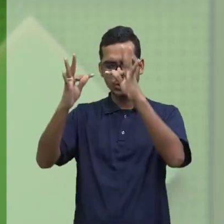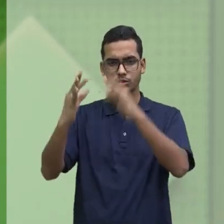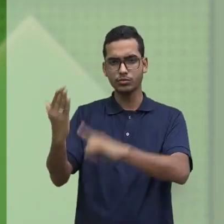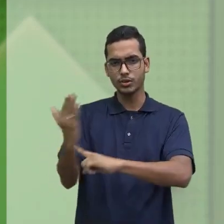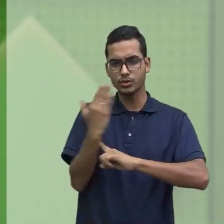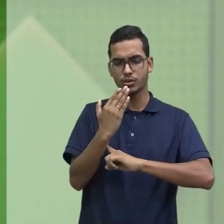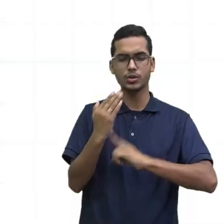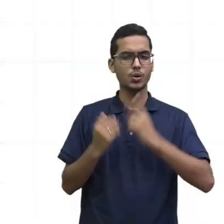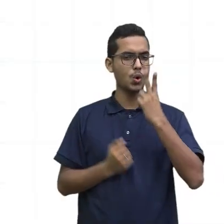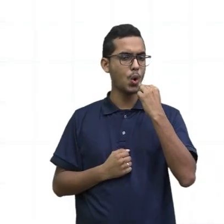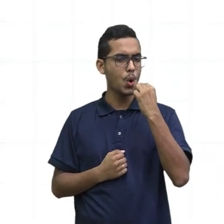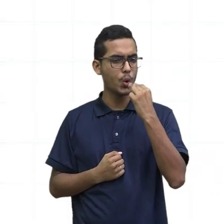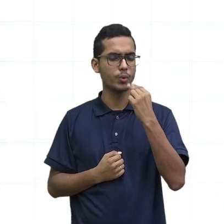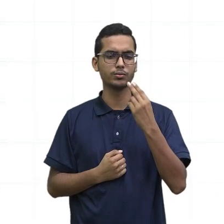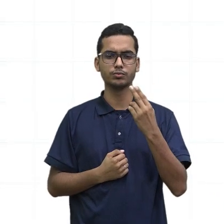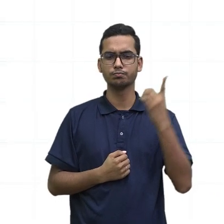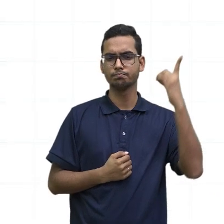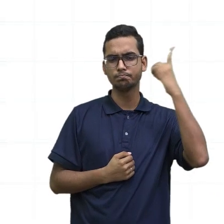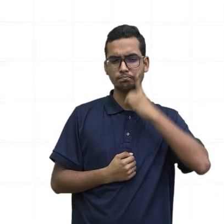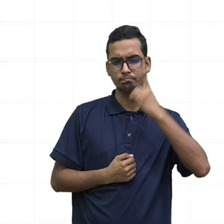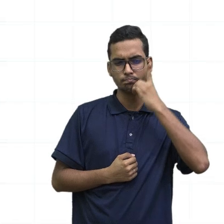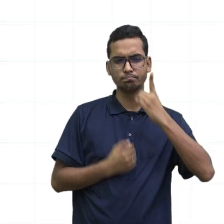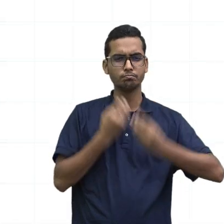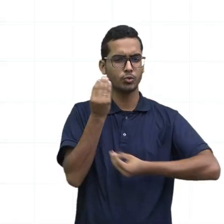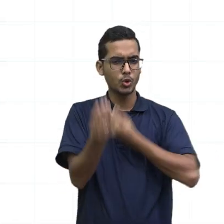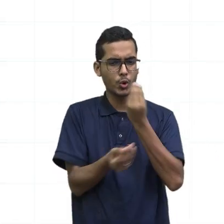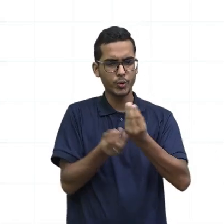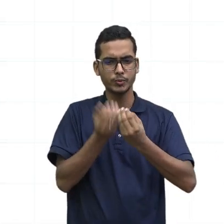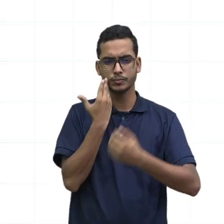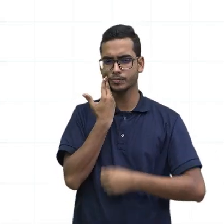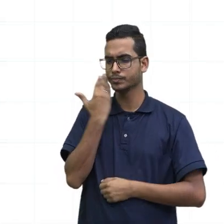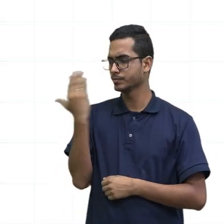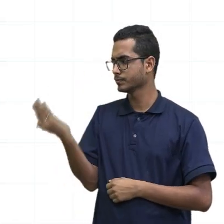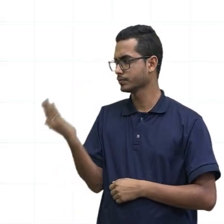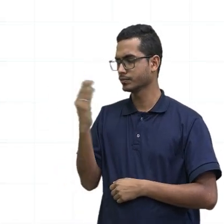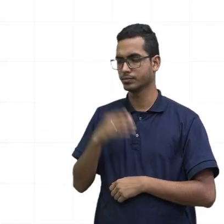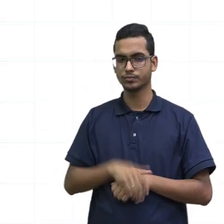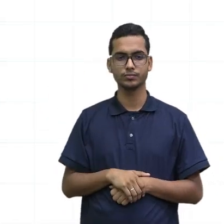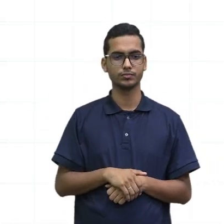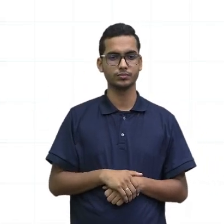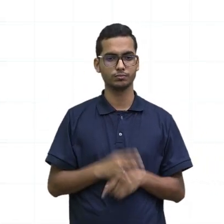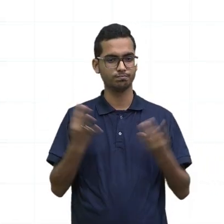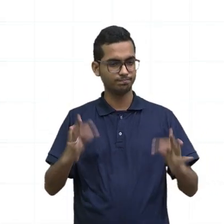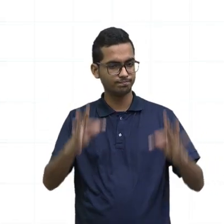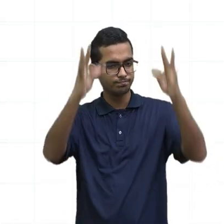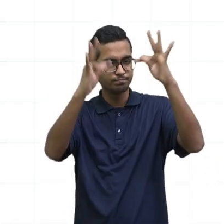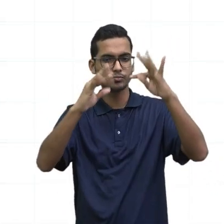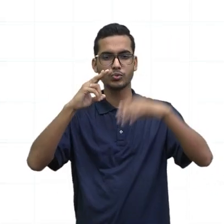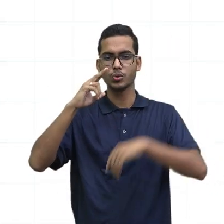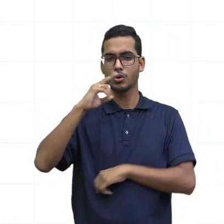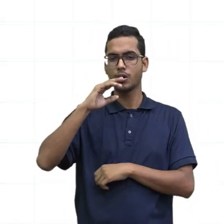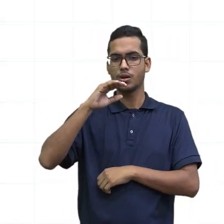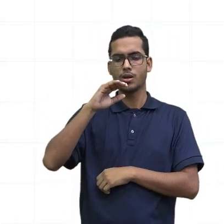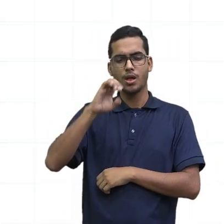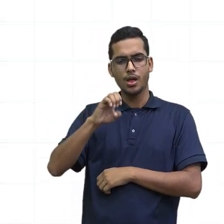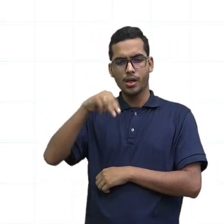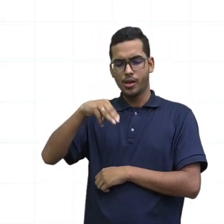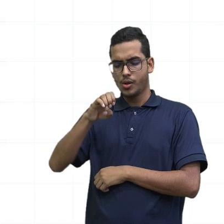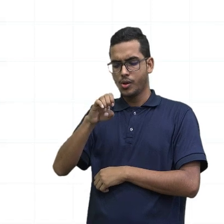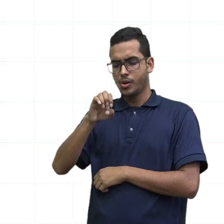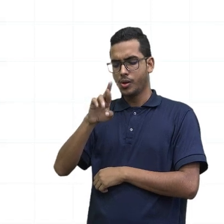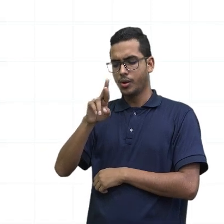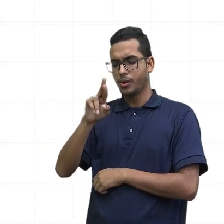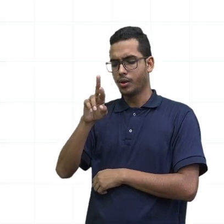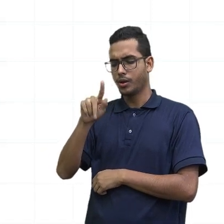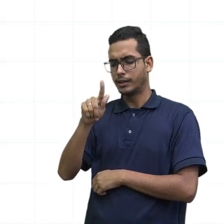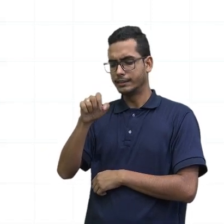dessas tecnologias. Bom, essas tecnologias são chamadas emergentes no processo de alimentos, né? Emergentes porque